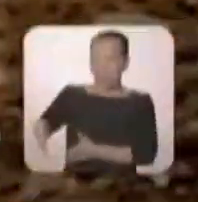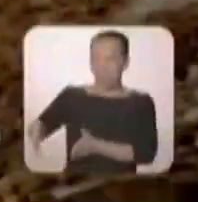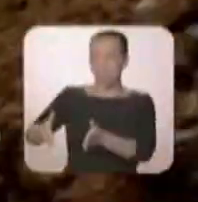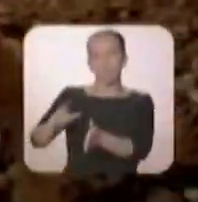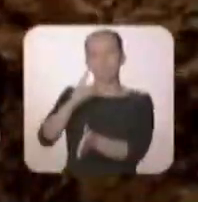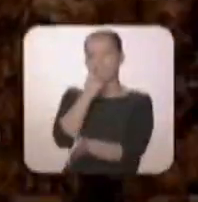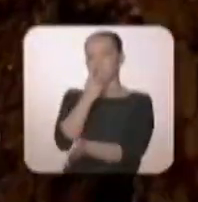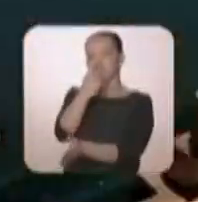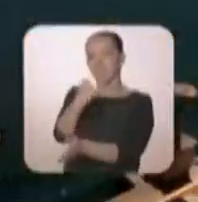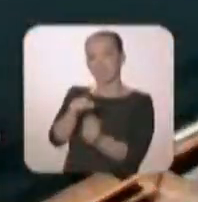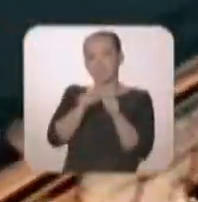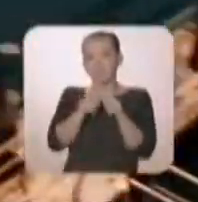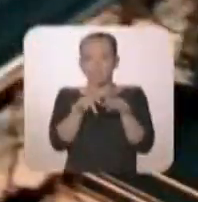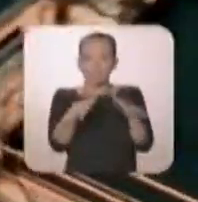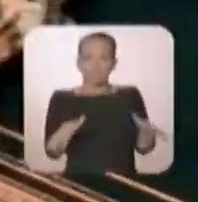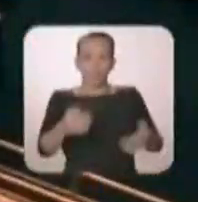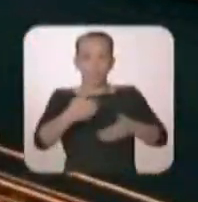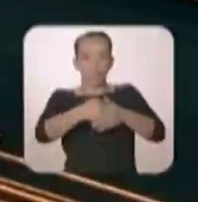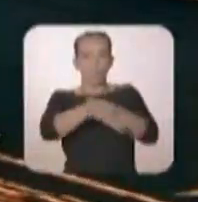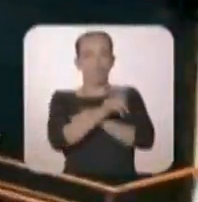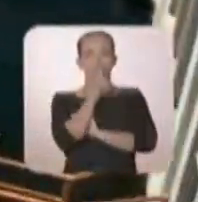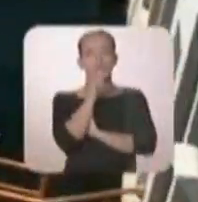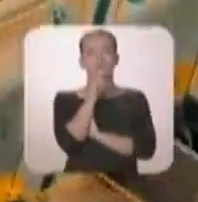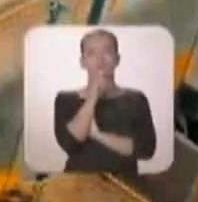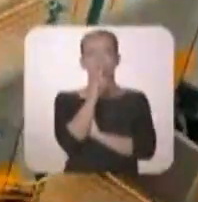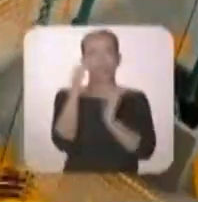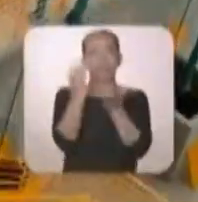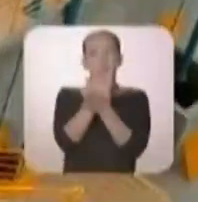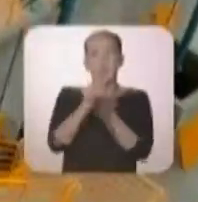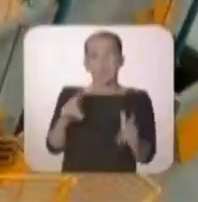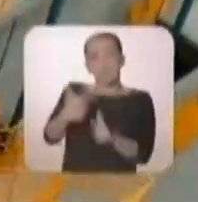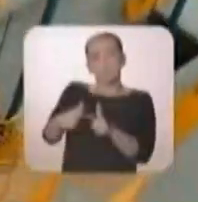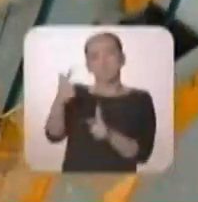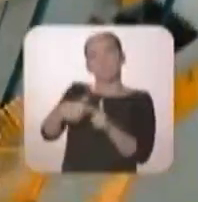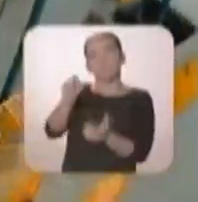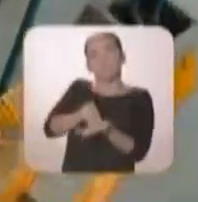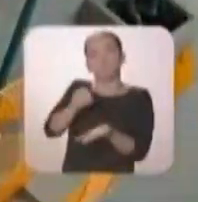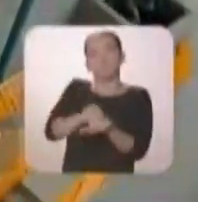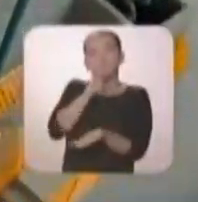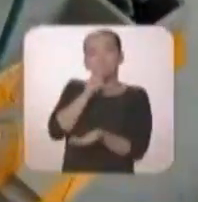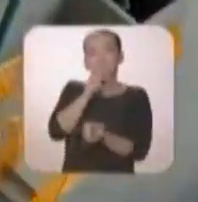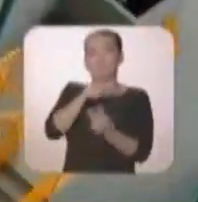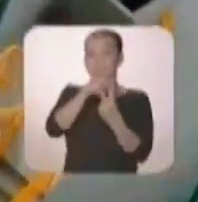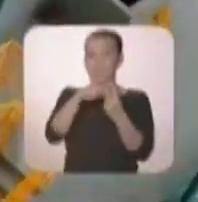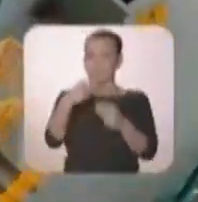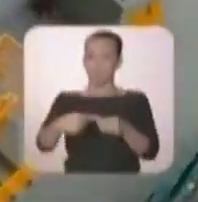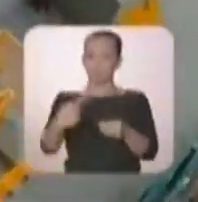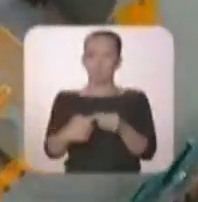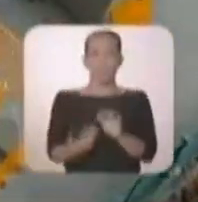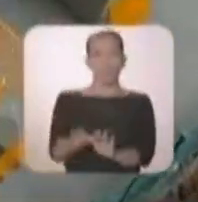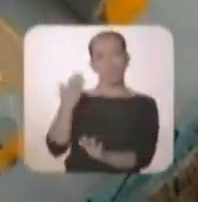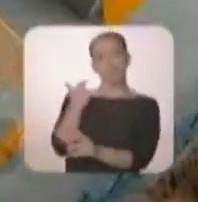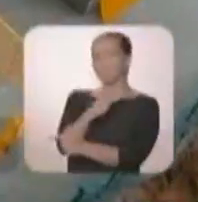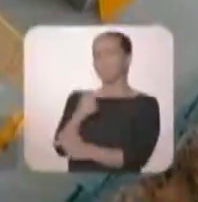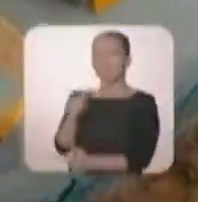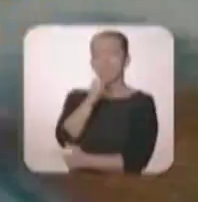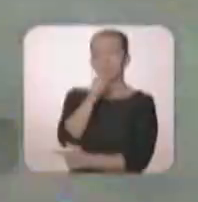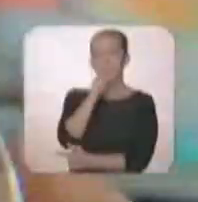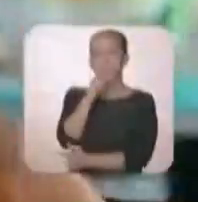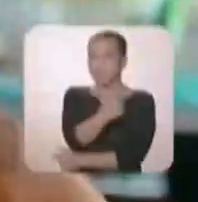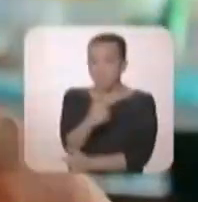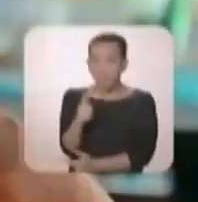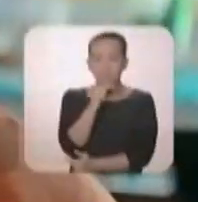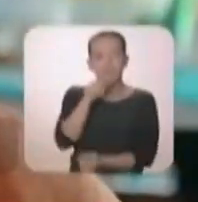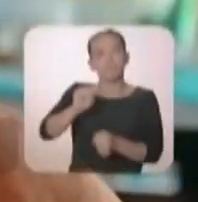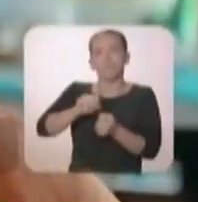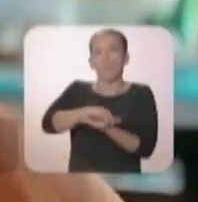esgotamento sanitário e distribuição e reservação de água. Para acabar o problema da falta de água nas duas cidades. Não tinha água aqui. Sem